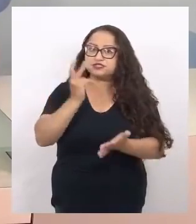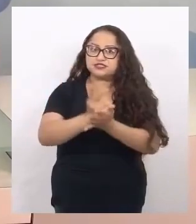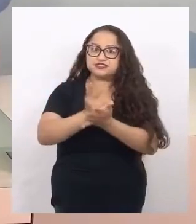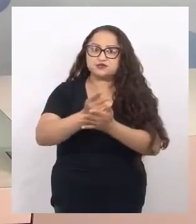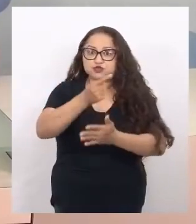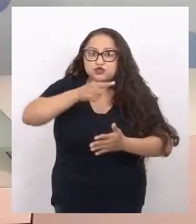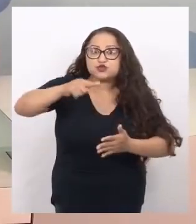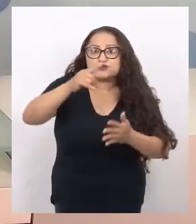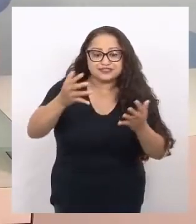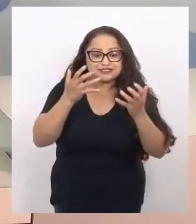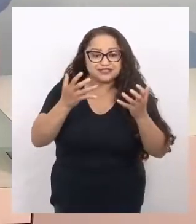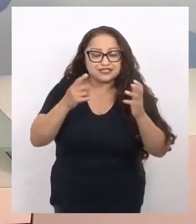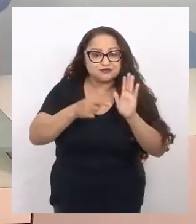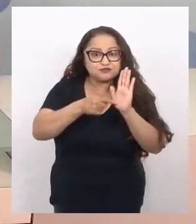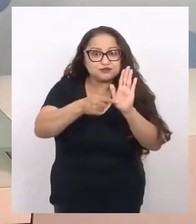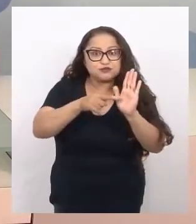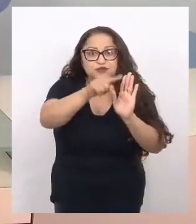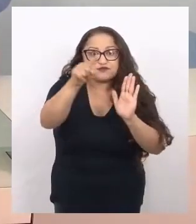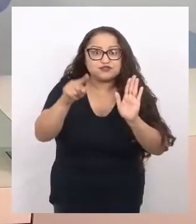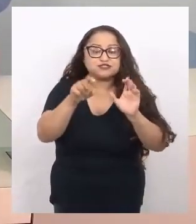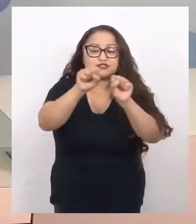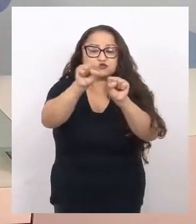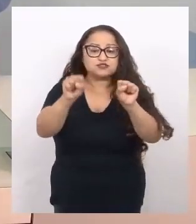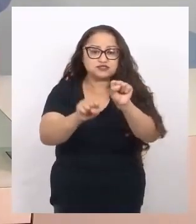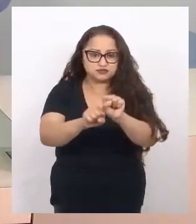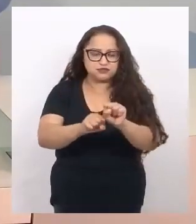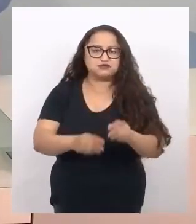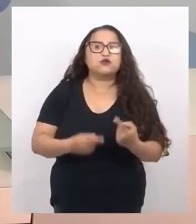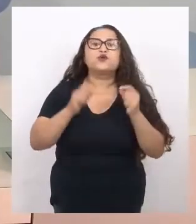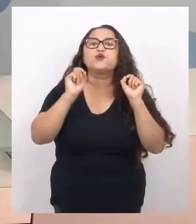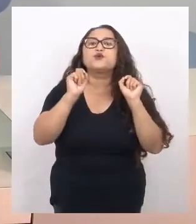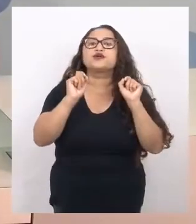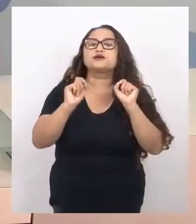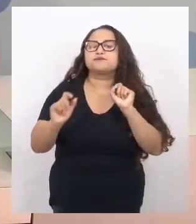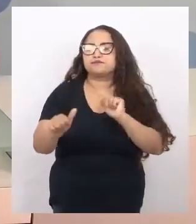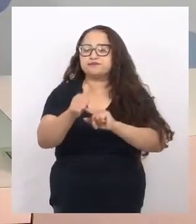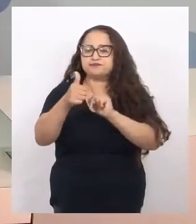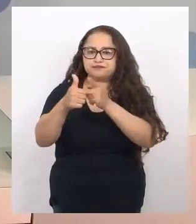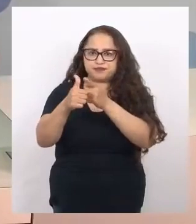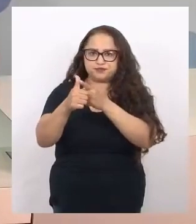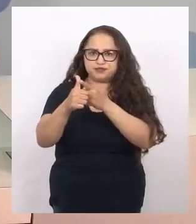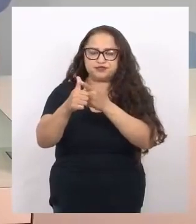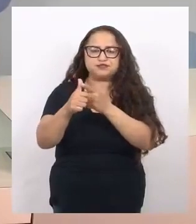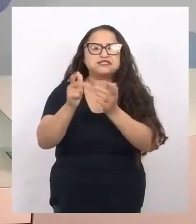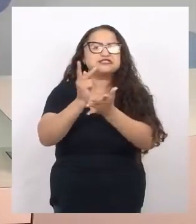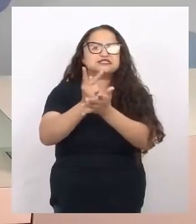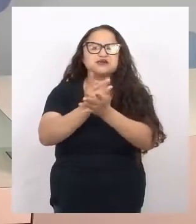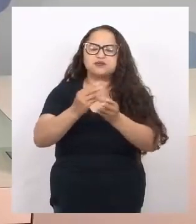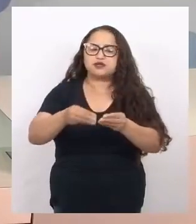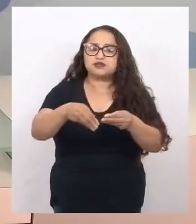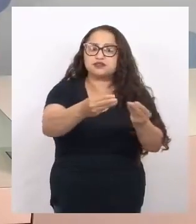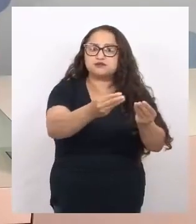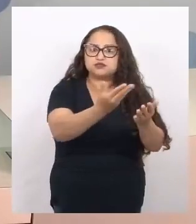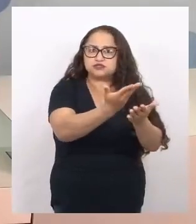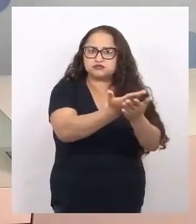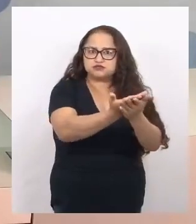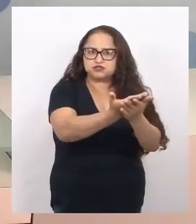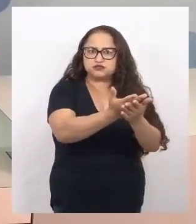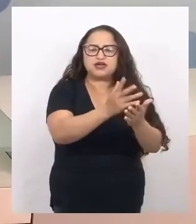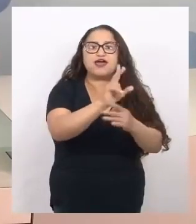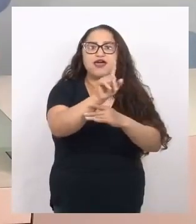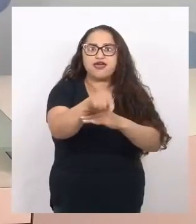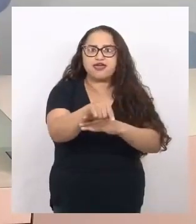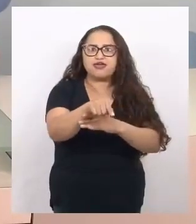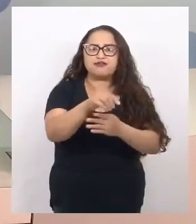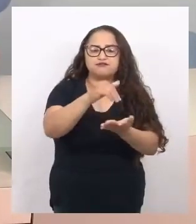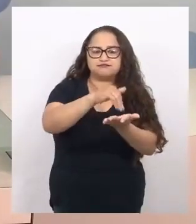diretamente com vocês apresentando o sistema. Primeiro ponto é exatamente esse. Praticamente toda atribuição será através da sede. Ela